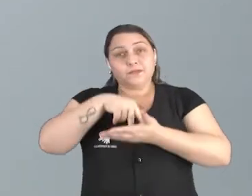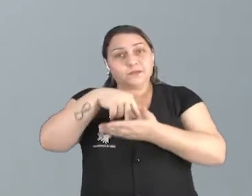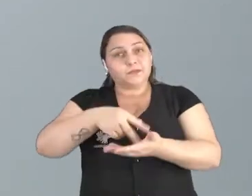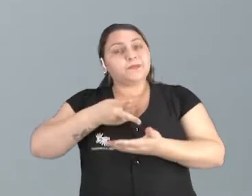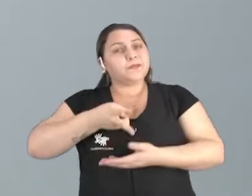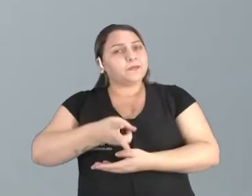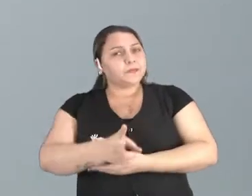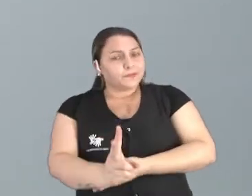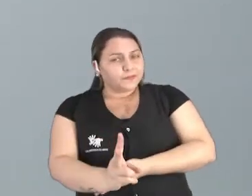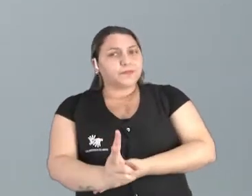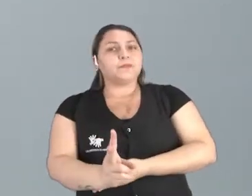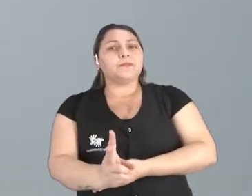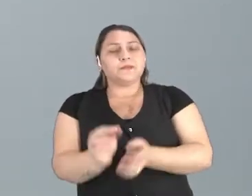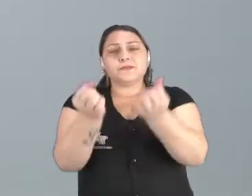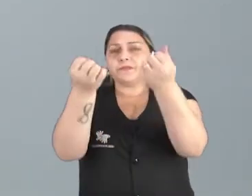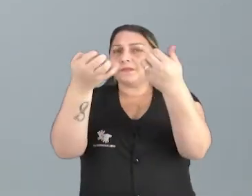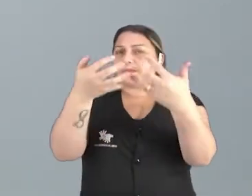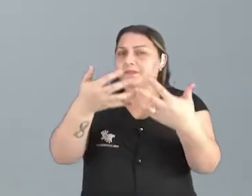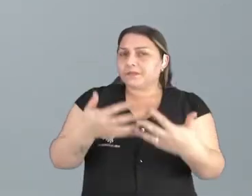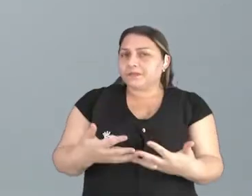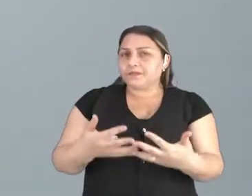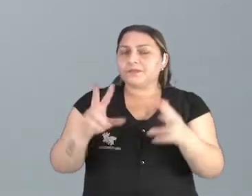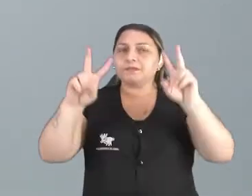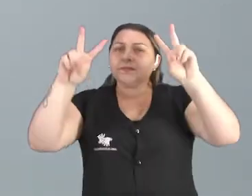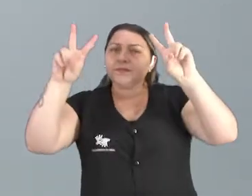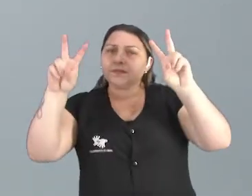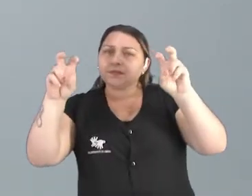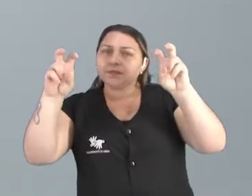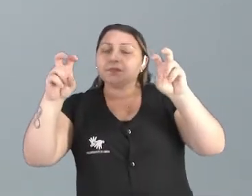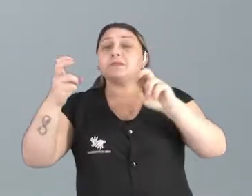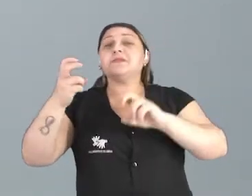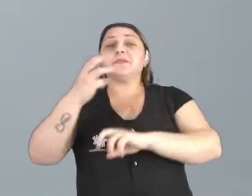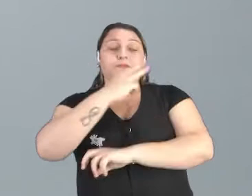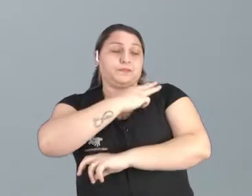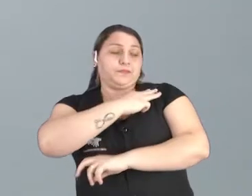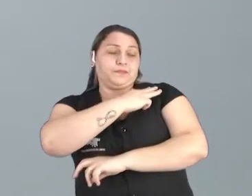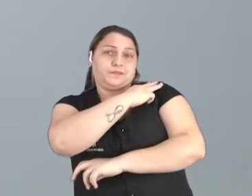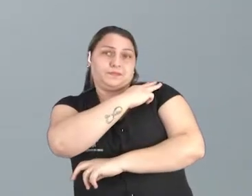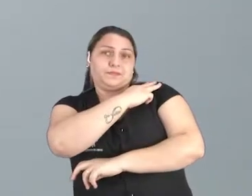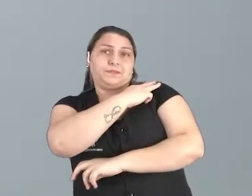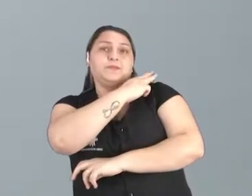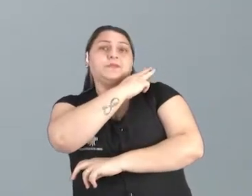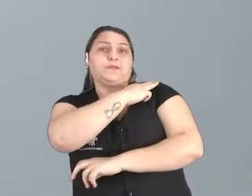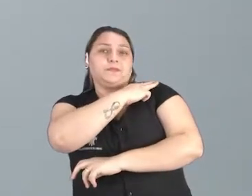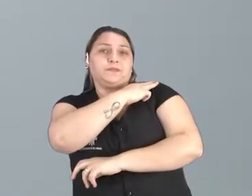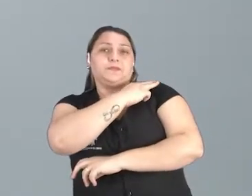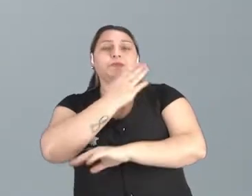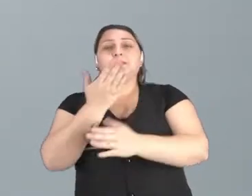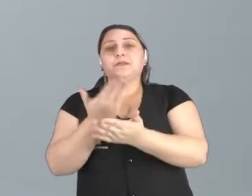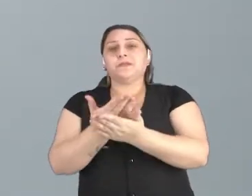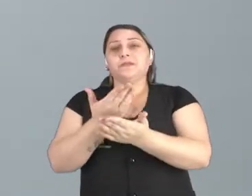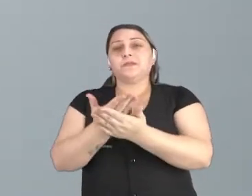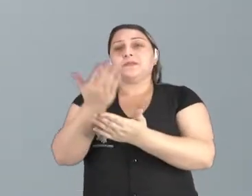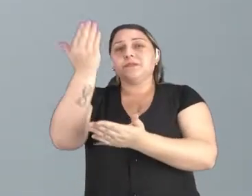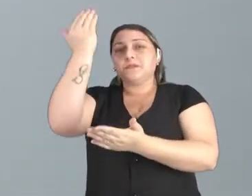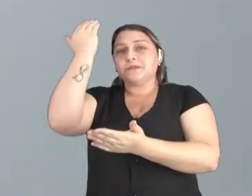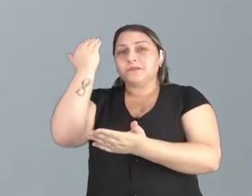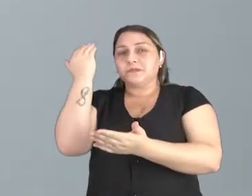nós continuarmos aí discutindo esses assuntos da terceira série do ensino médio. Na aula